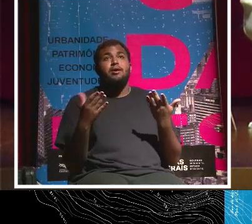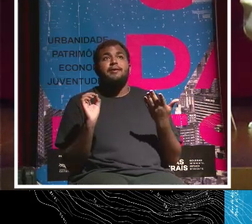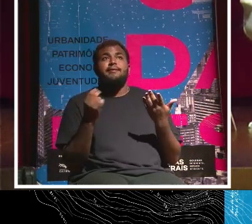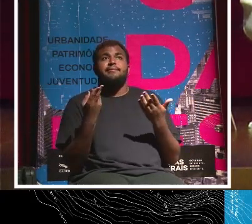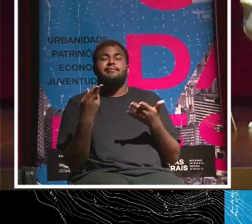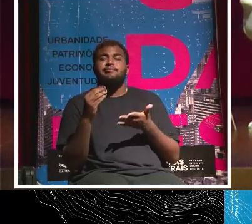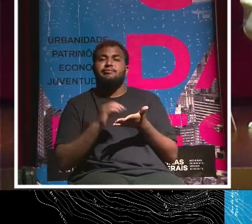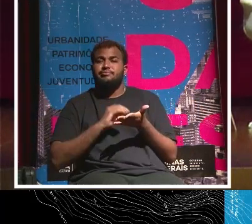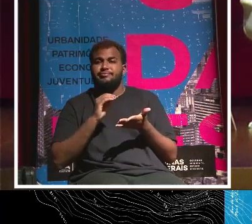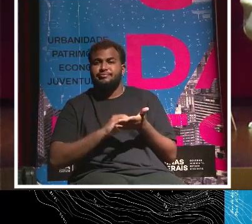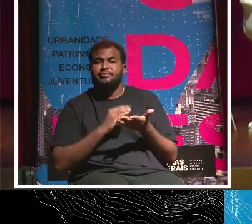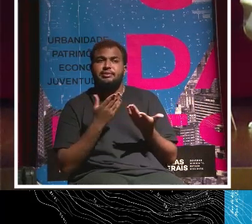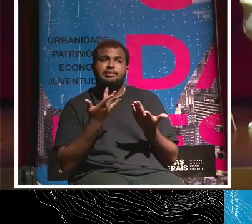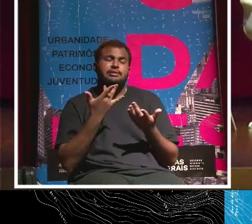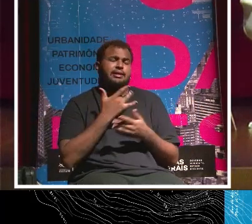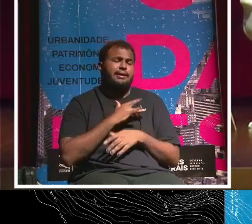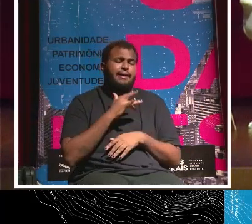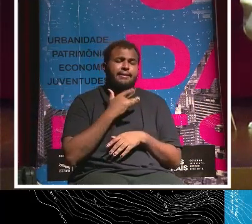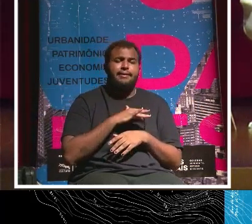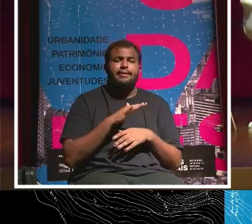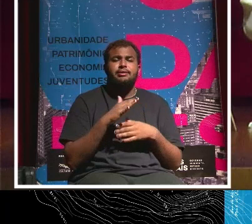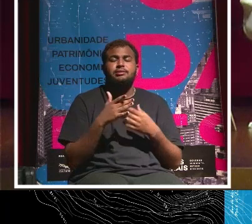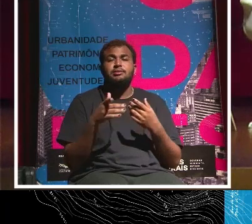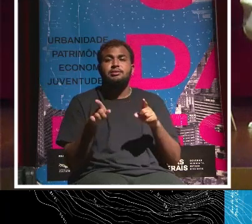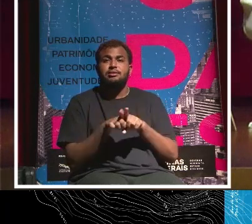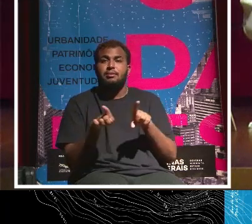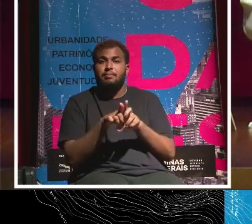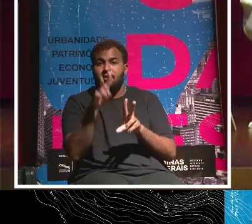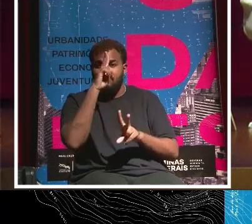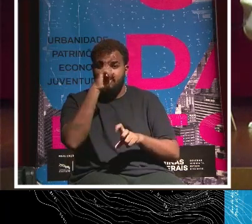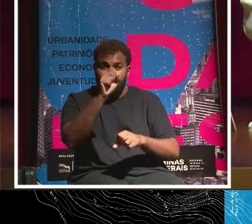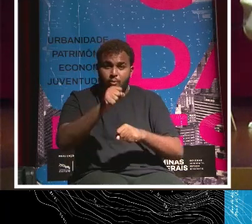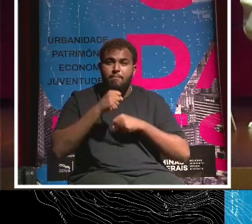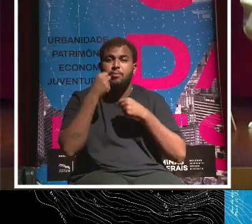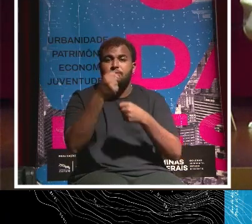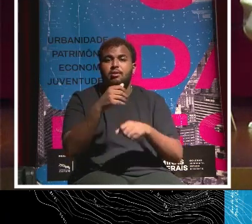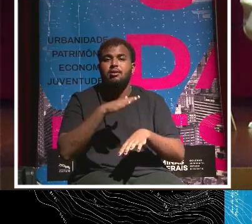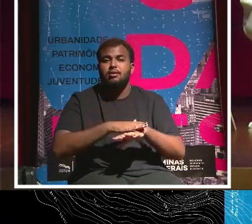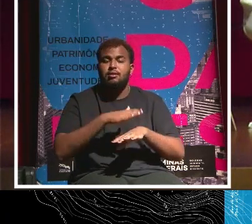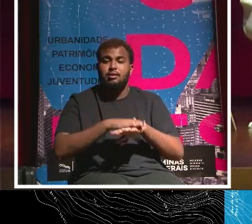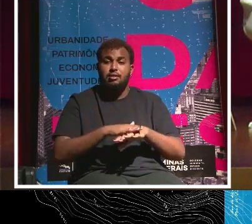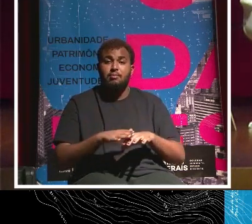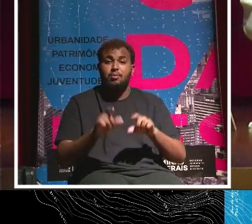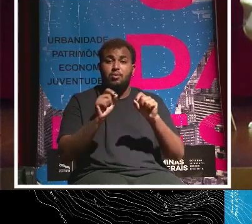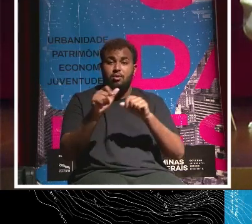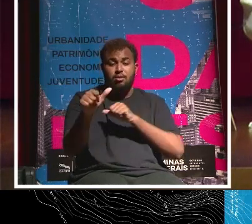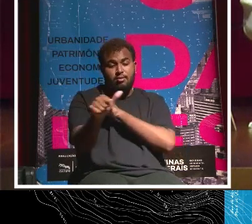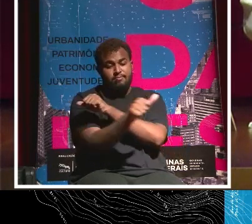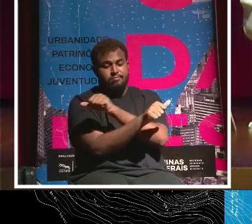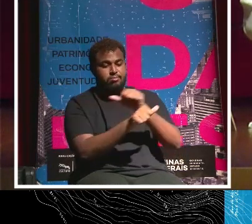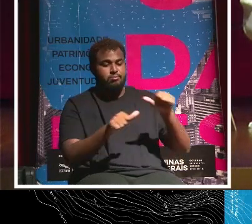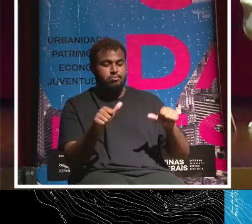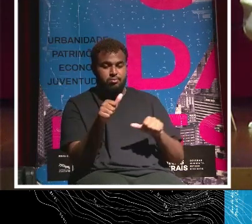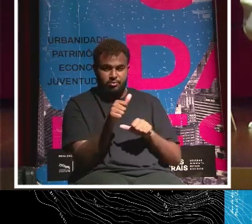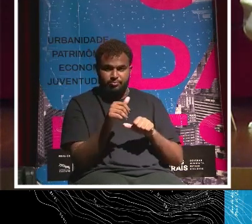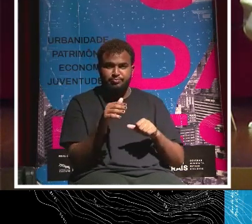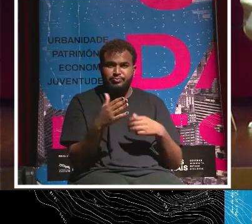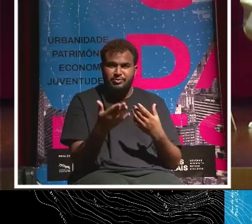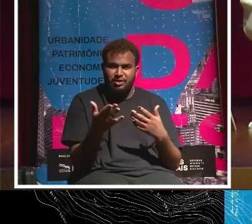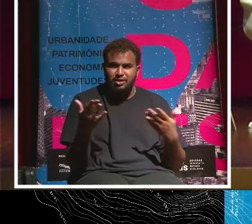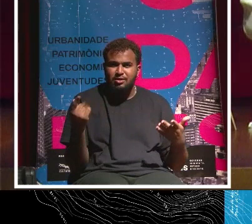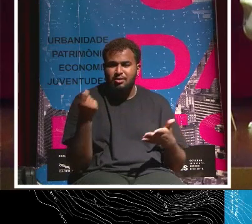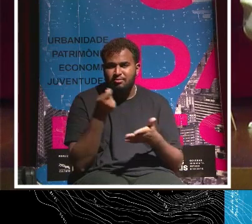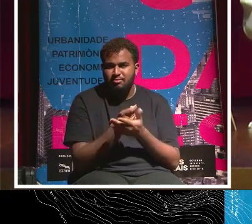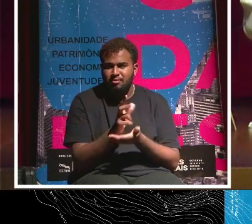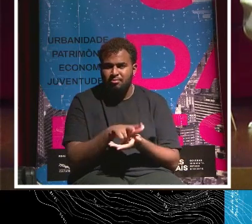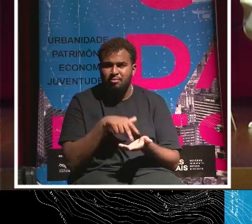ausência, carência, para a potência, ela se alterna. E ela se